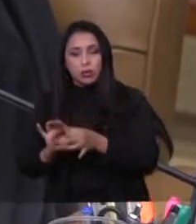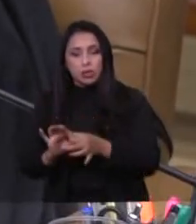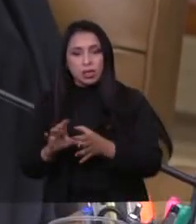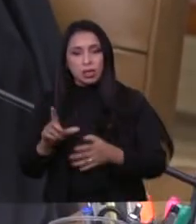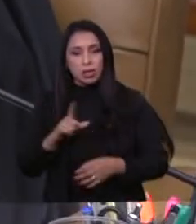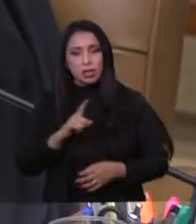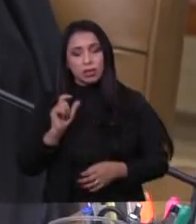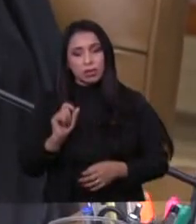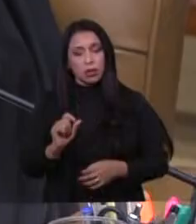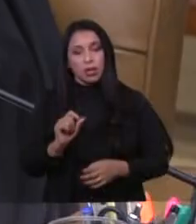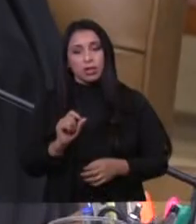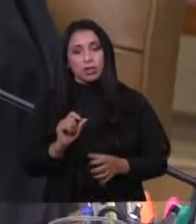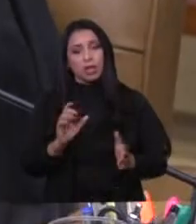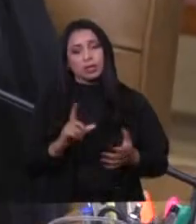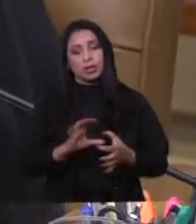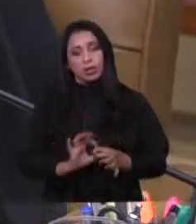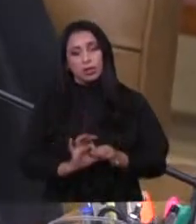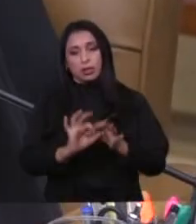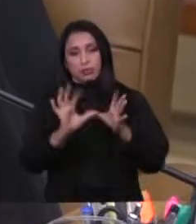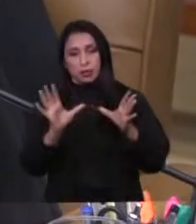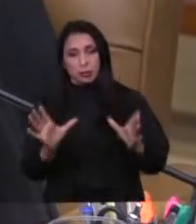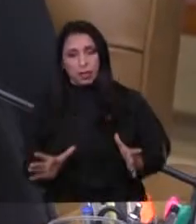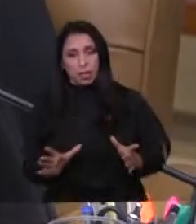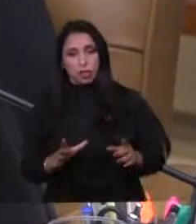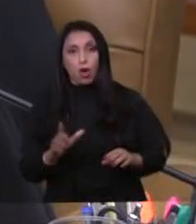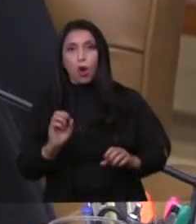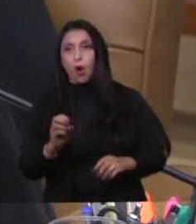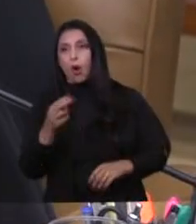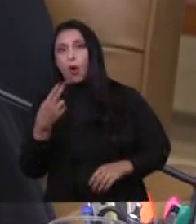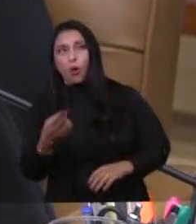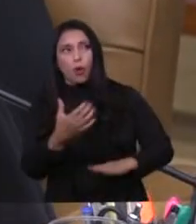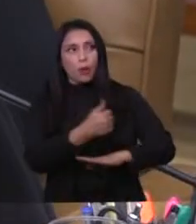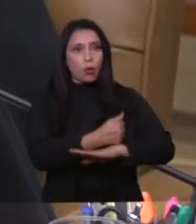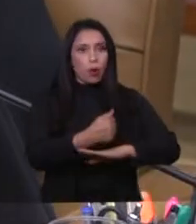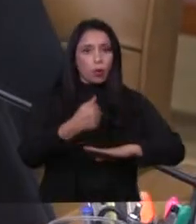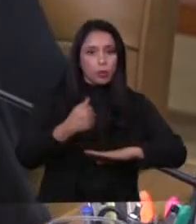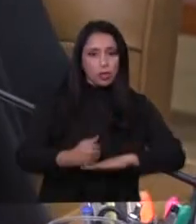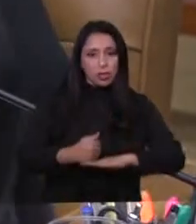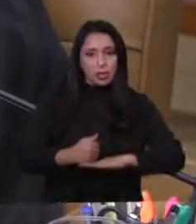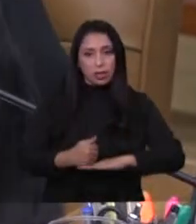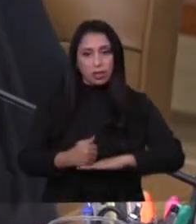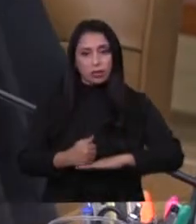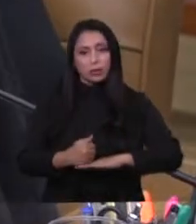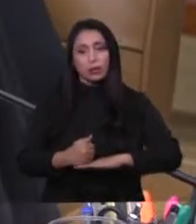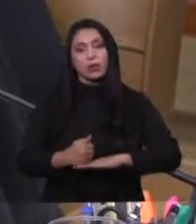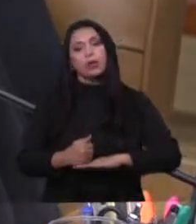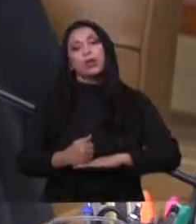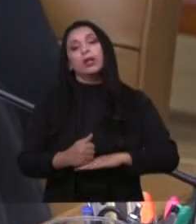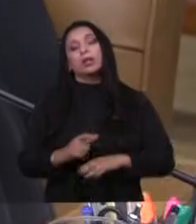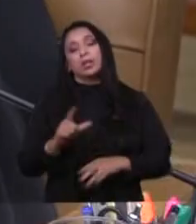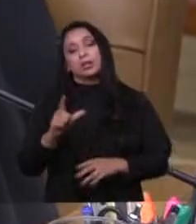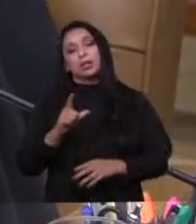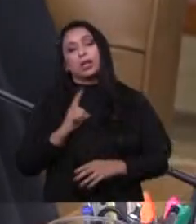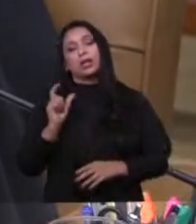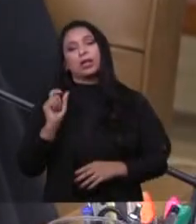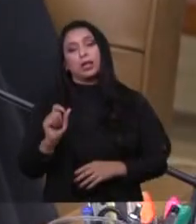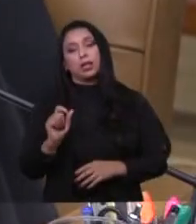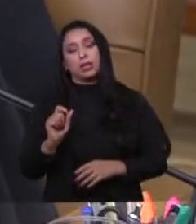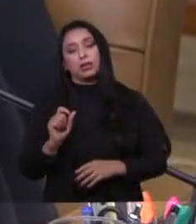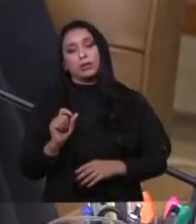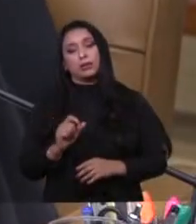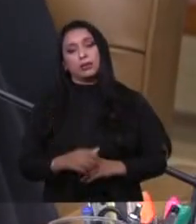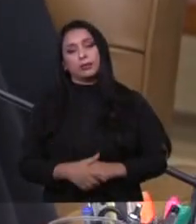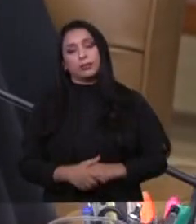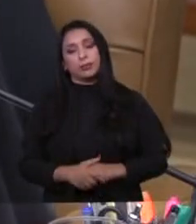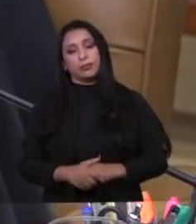consunção ou da absorção. Ou é um golpe de Estado que traz consigo o